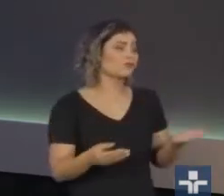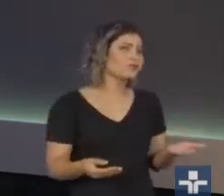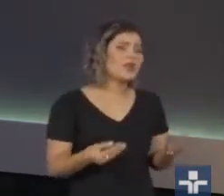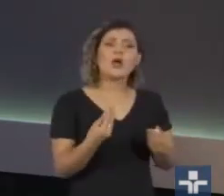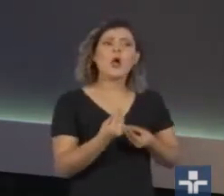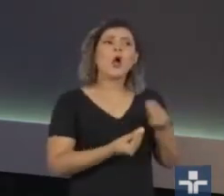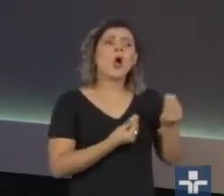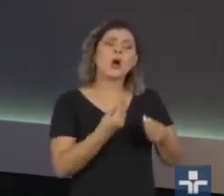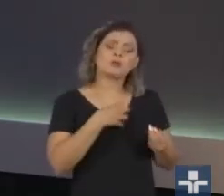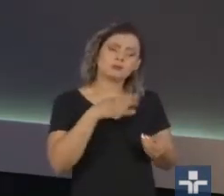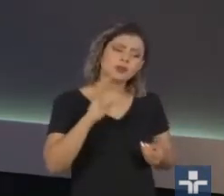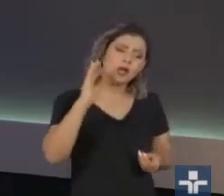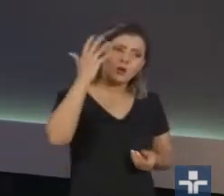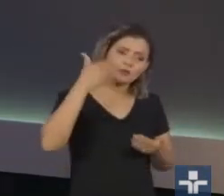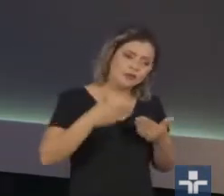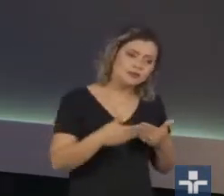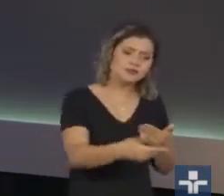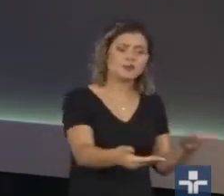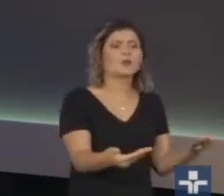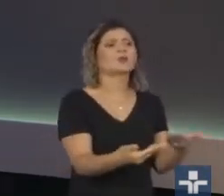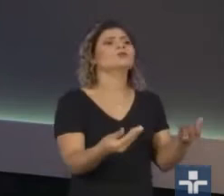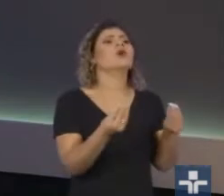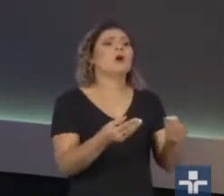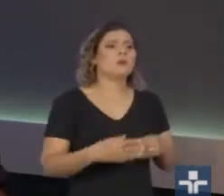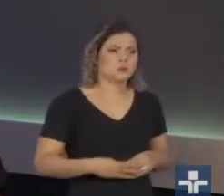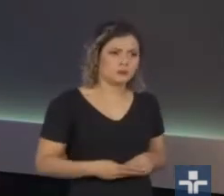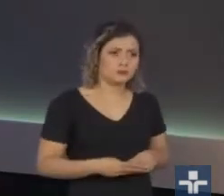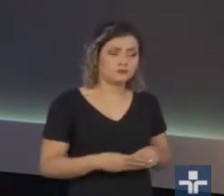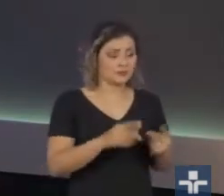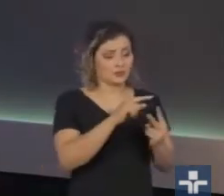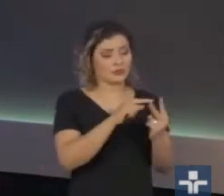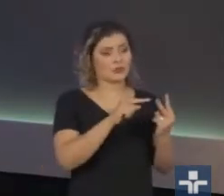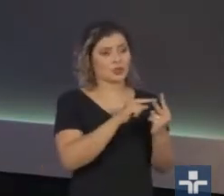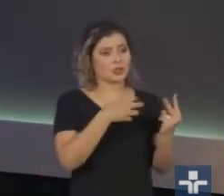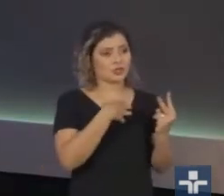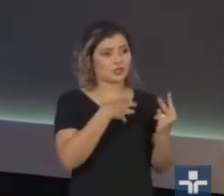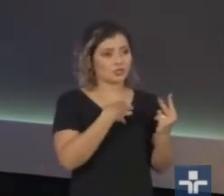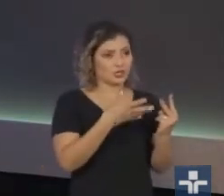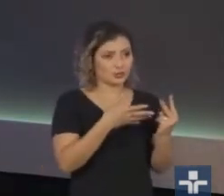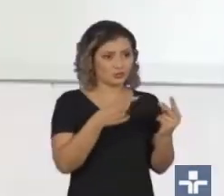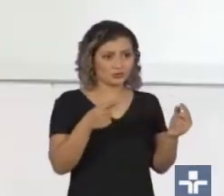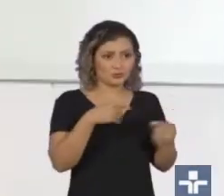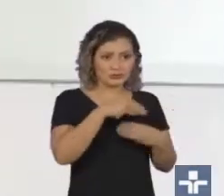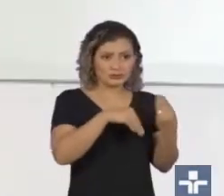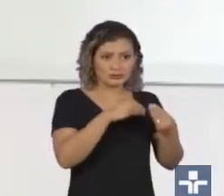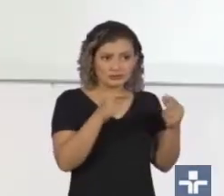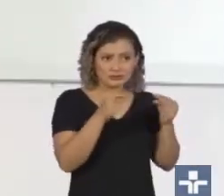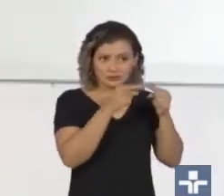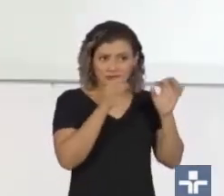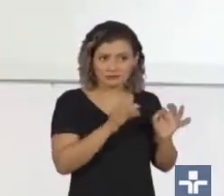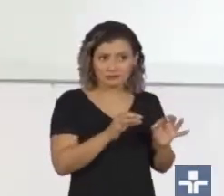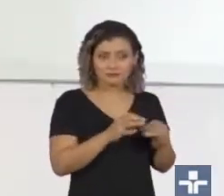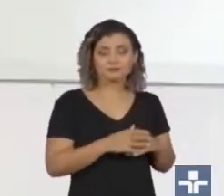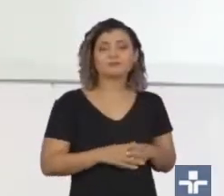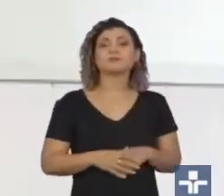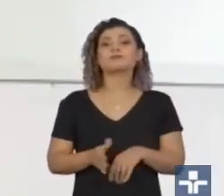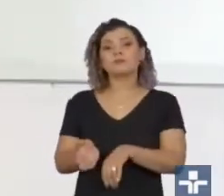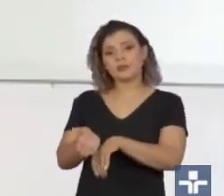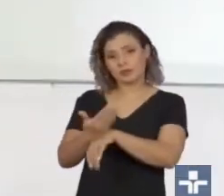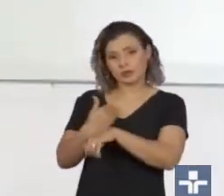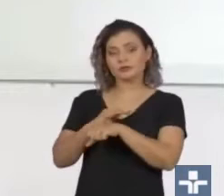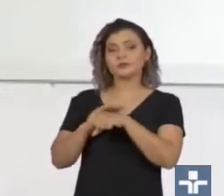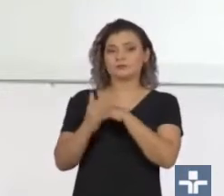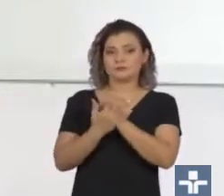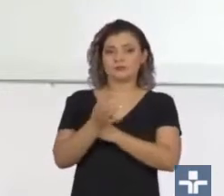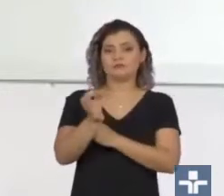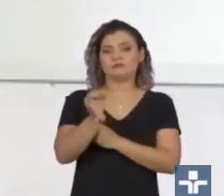que isso acontece nos dias de hoje? Essas duas formas, elas se misturam? Antes da pandemia, sim,